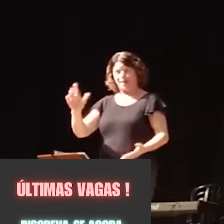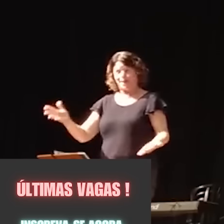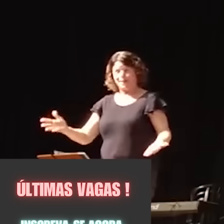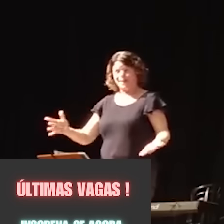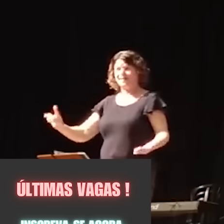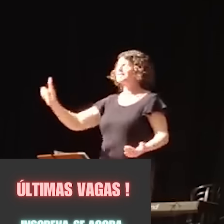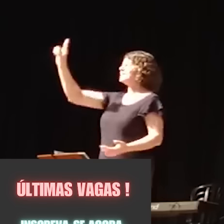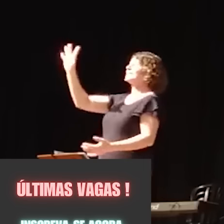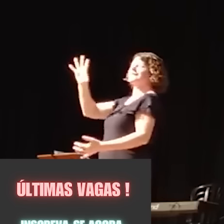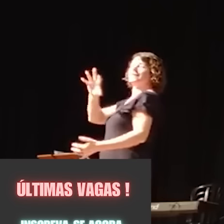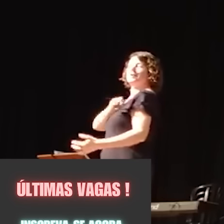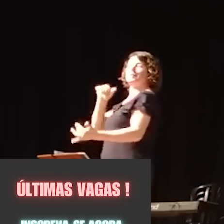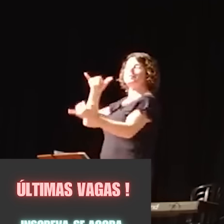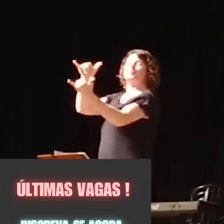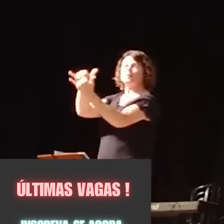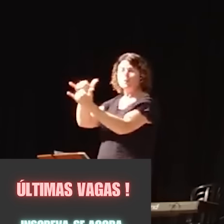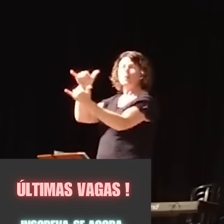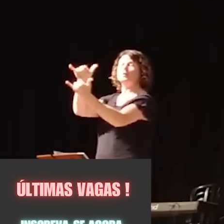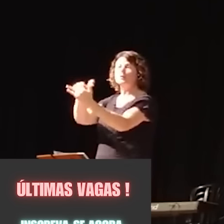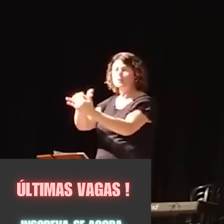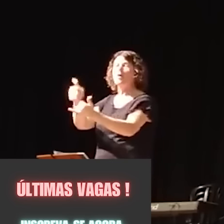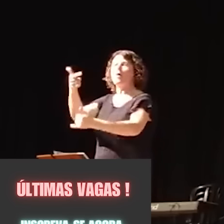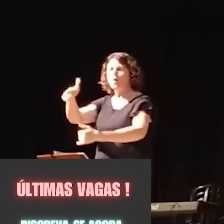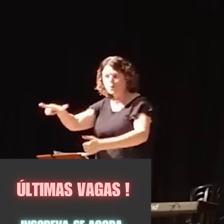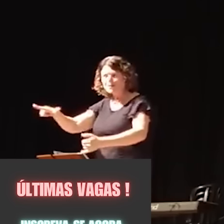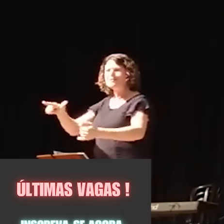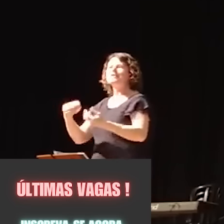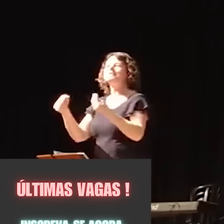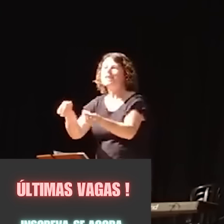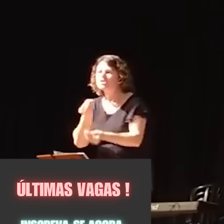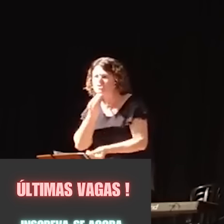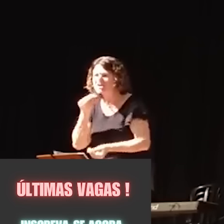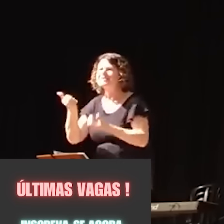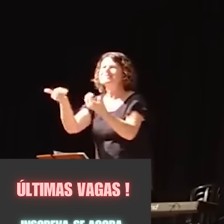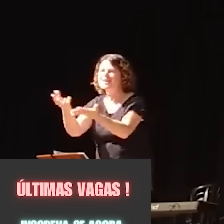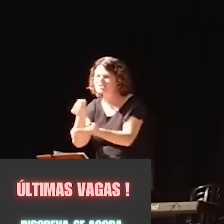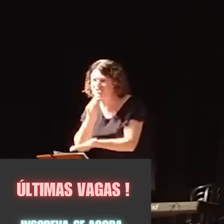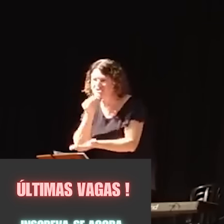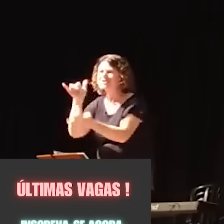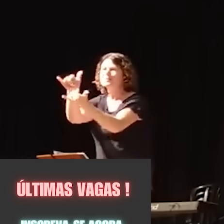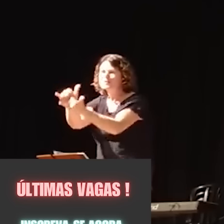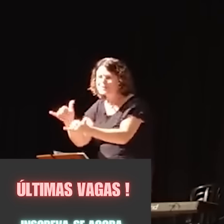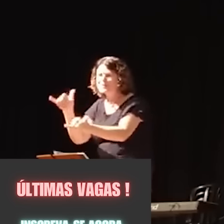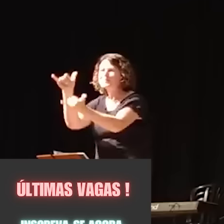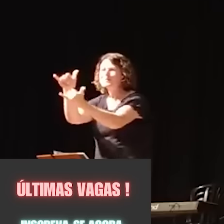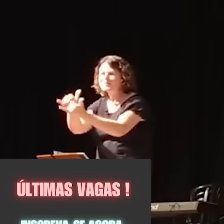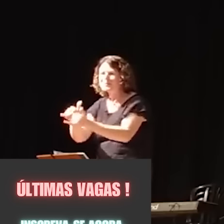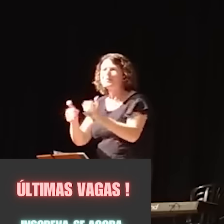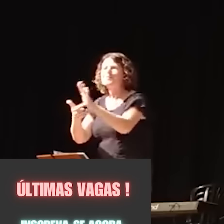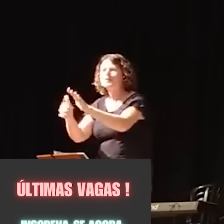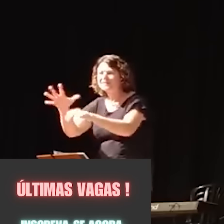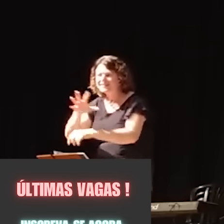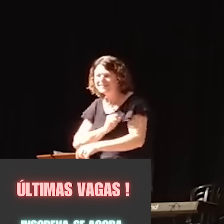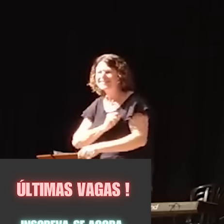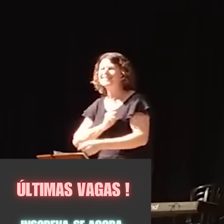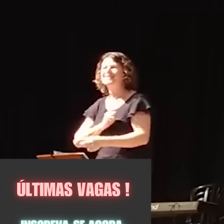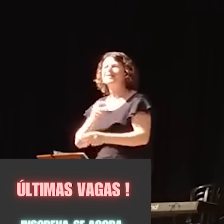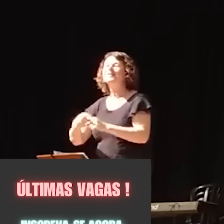a verdade o que que eu aprendo aqui que Davi ele já tava acostumado a o qu a buscar os